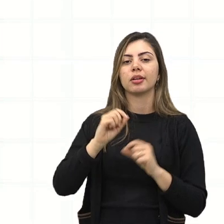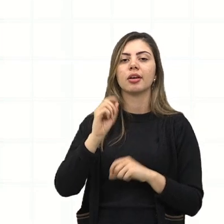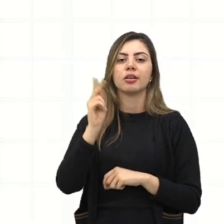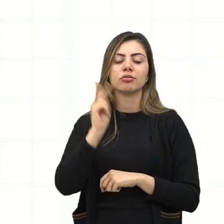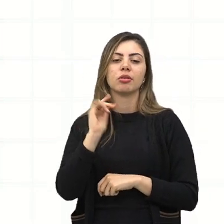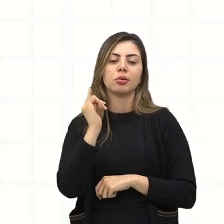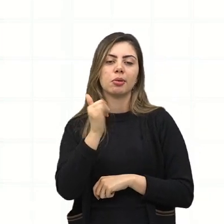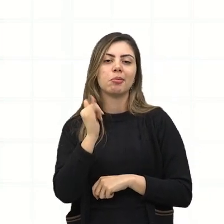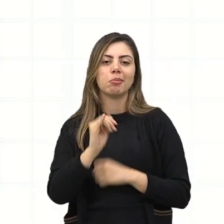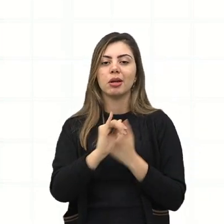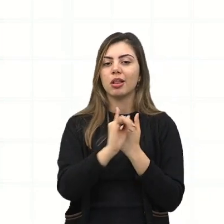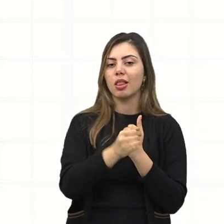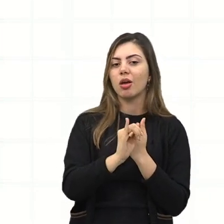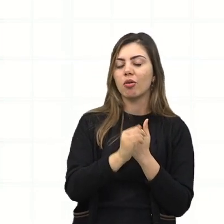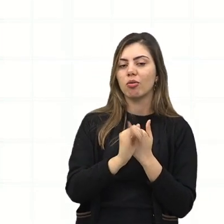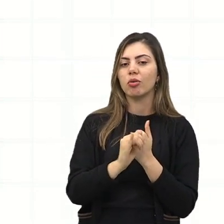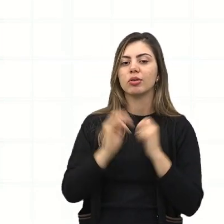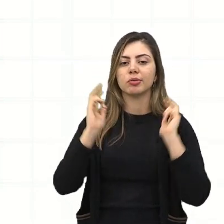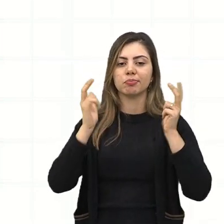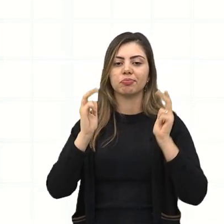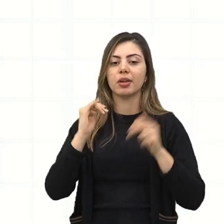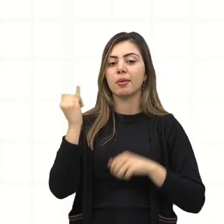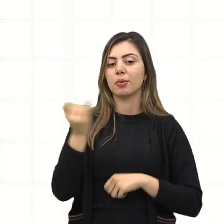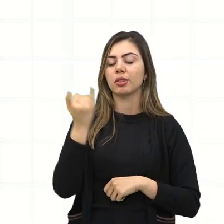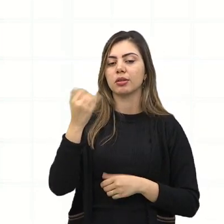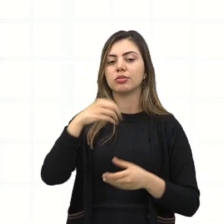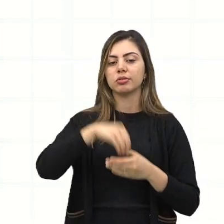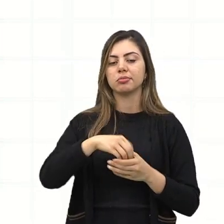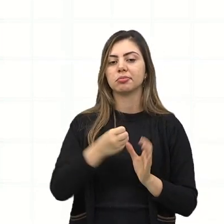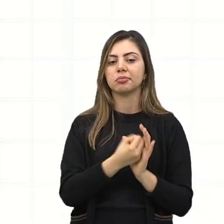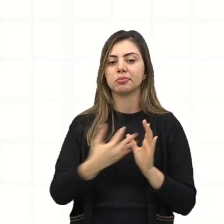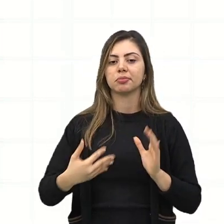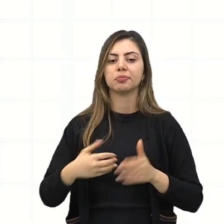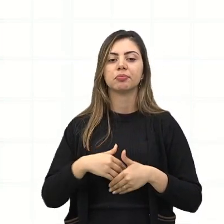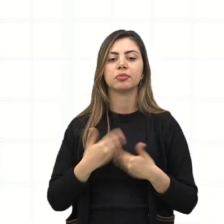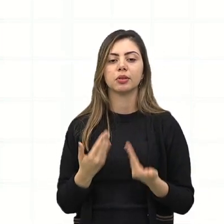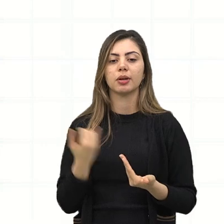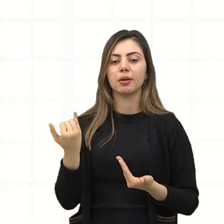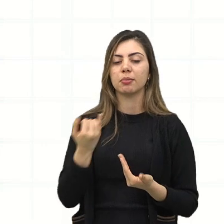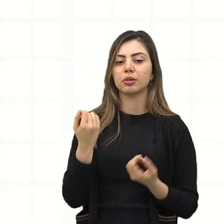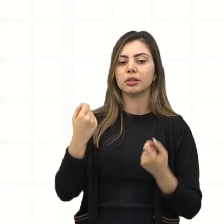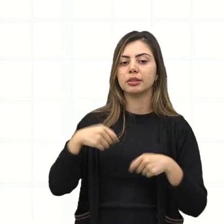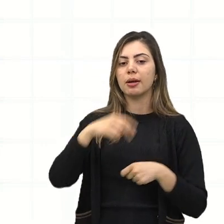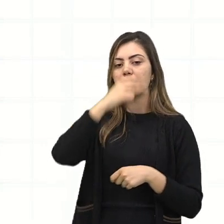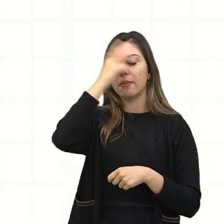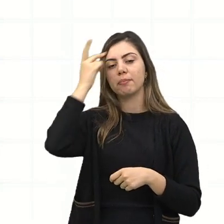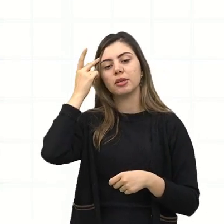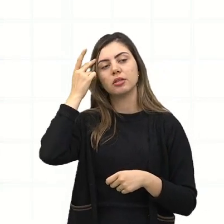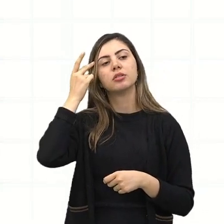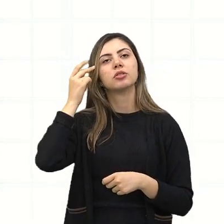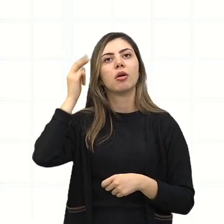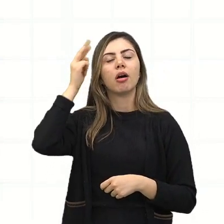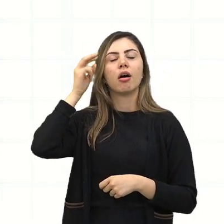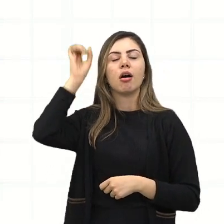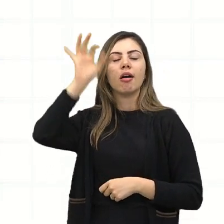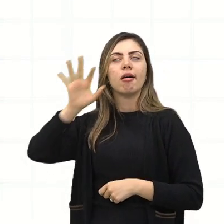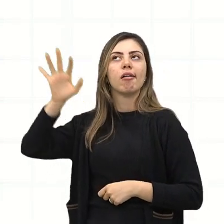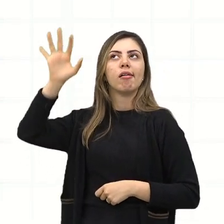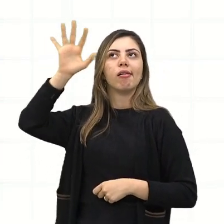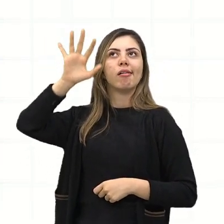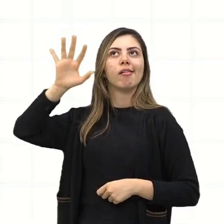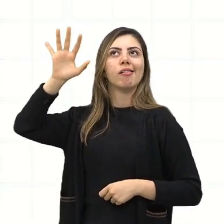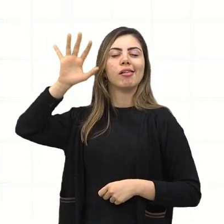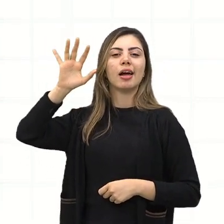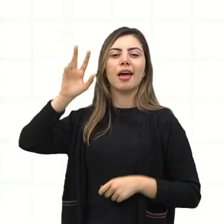importante. Eles são essenciais para criar uma atmosfera envolvente e transportar o leitor para o mundo da aventura. Foi o que eu falei,